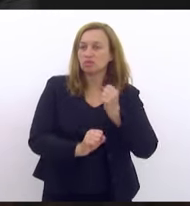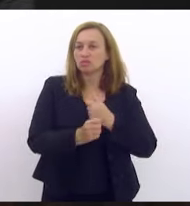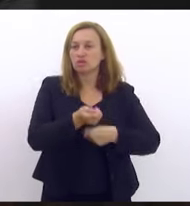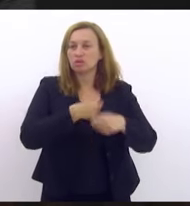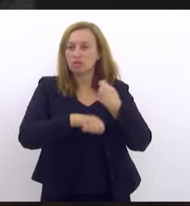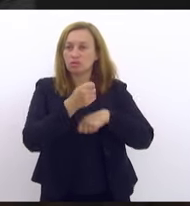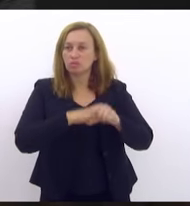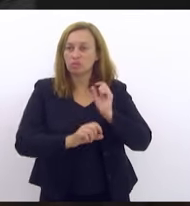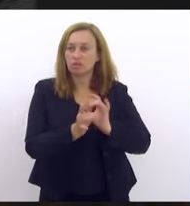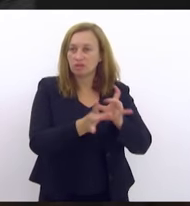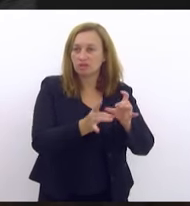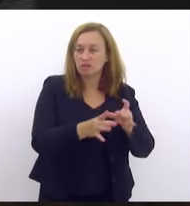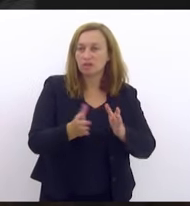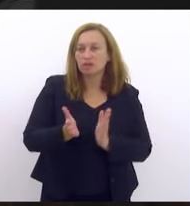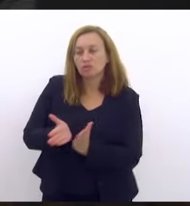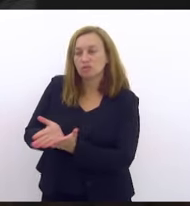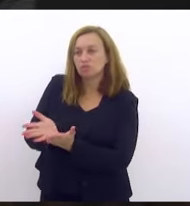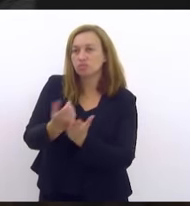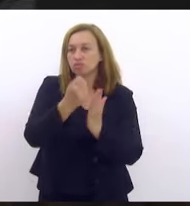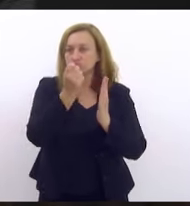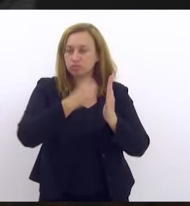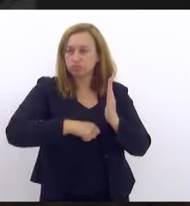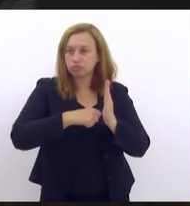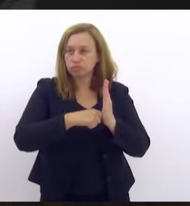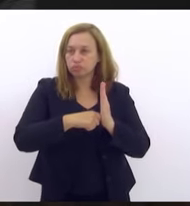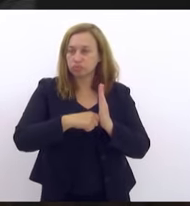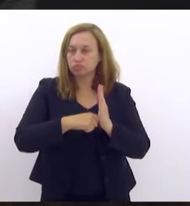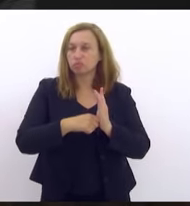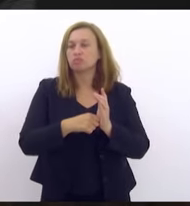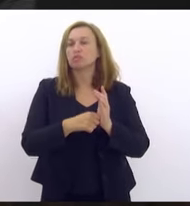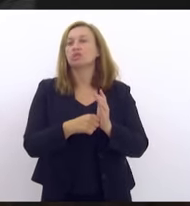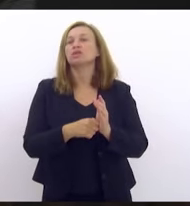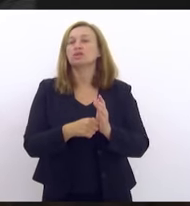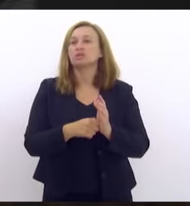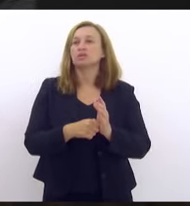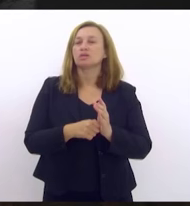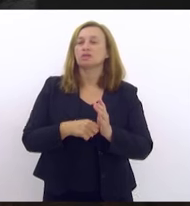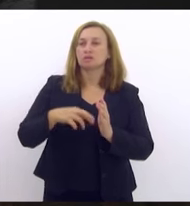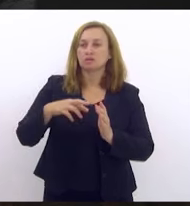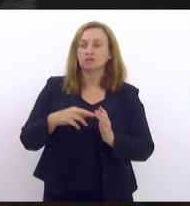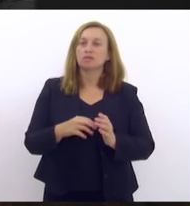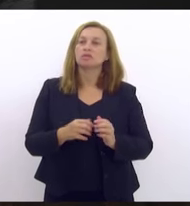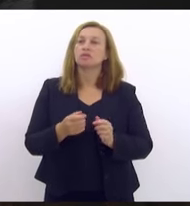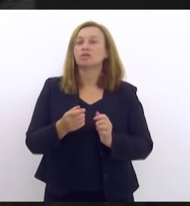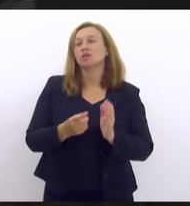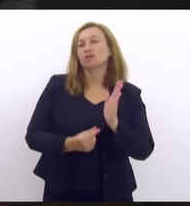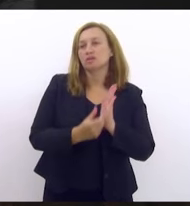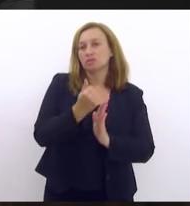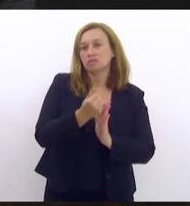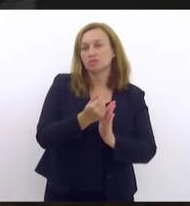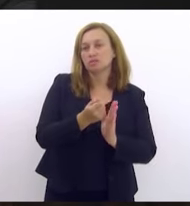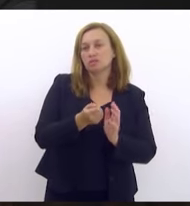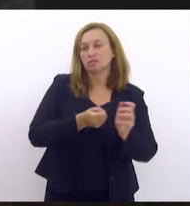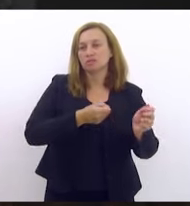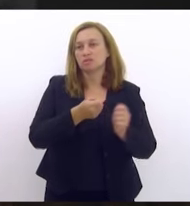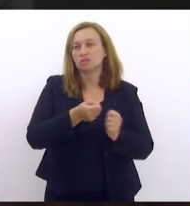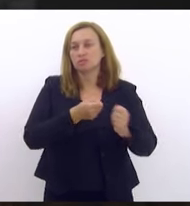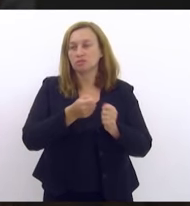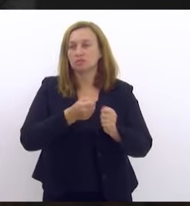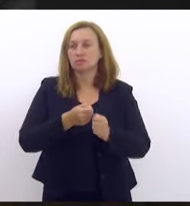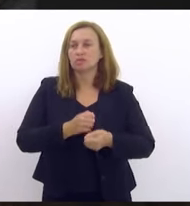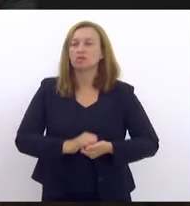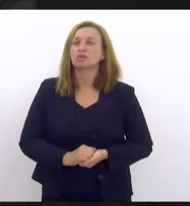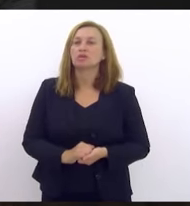de Tributação, Controle da Arrecadação Estadual e Fiscalização dos Tributos Estaduais e de Orçamento, Finanças, Fiscalização